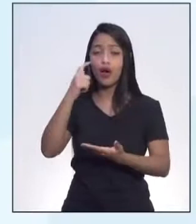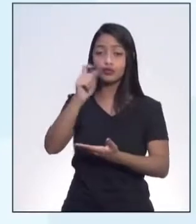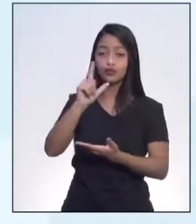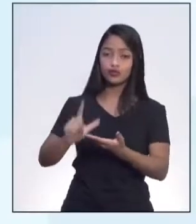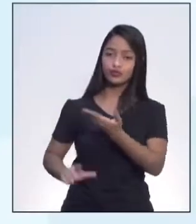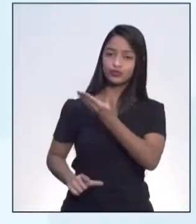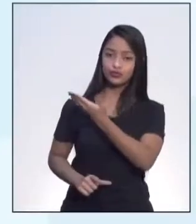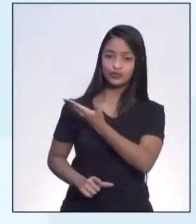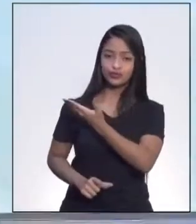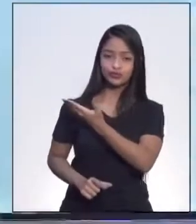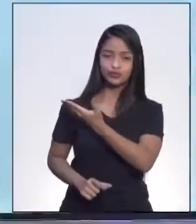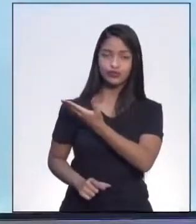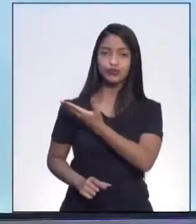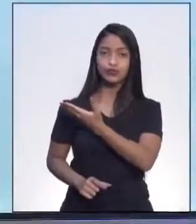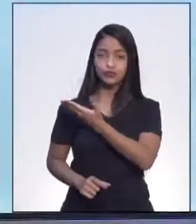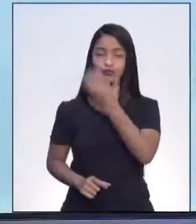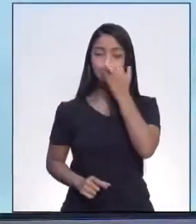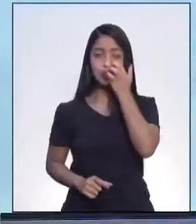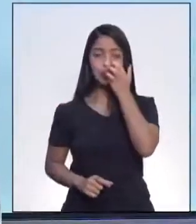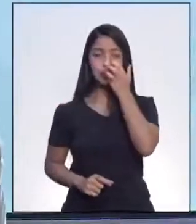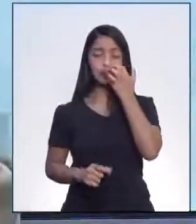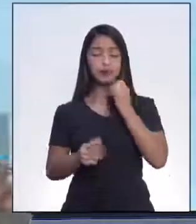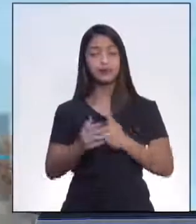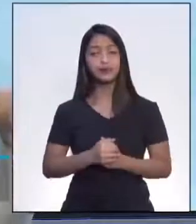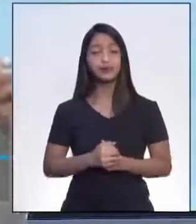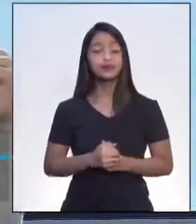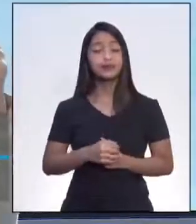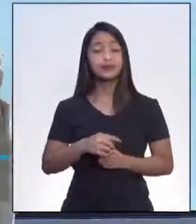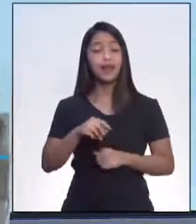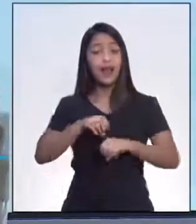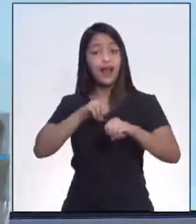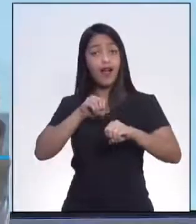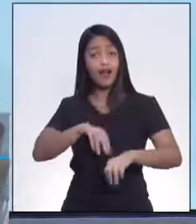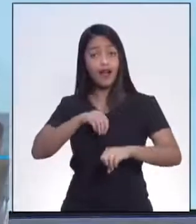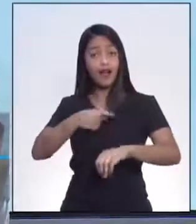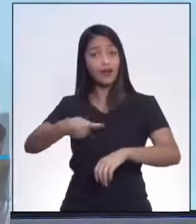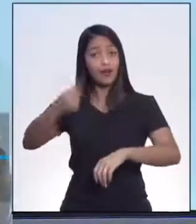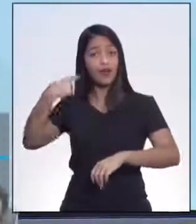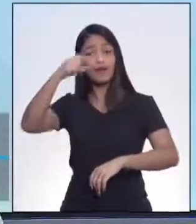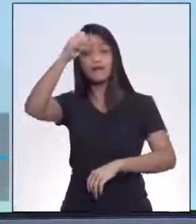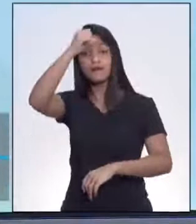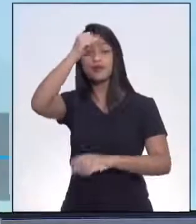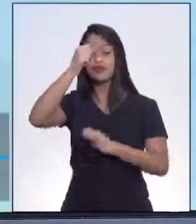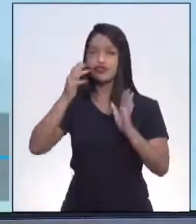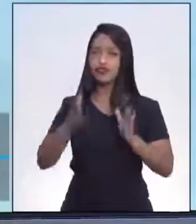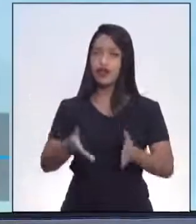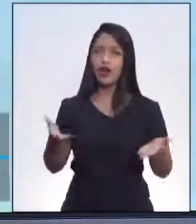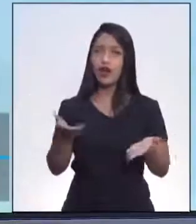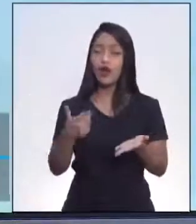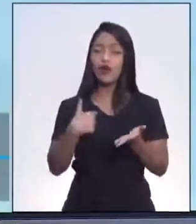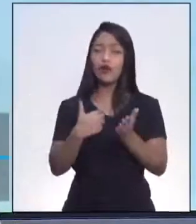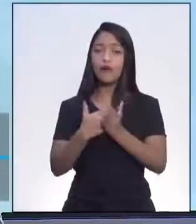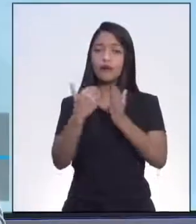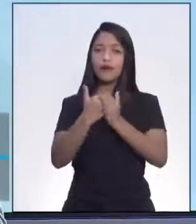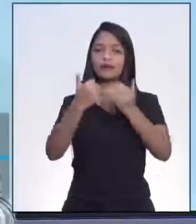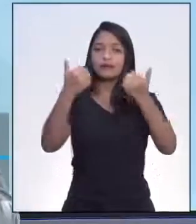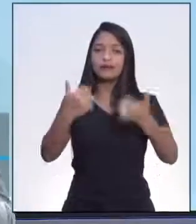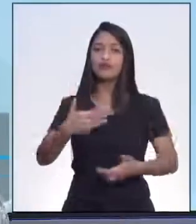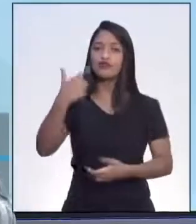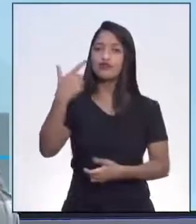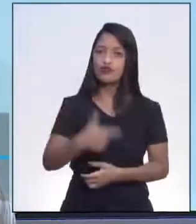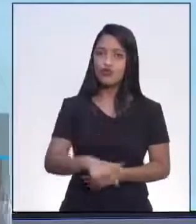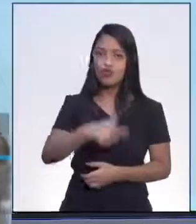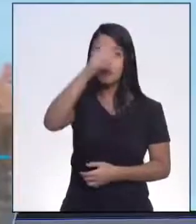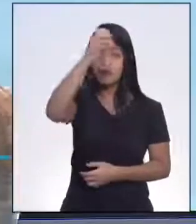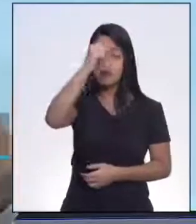Próximo. Isso aqui nós vimos na aula anterior, mas eu quis reforçar para vocês qual é a função do link word. Ele